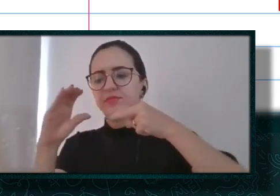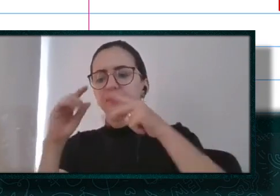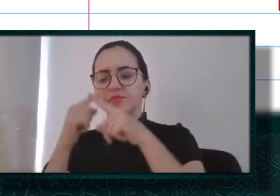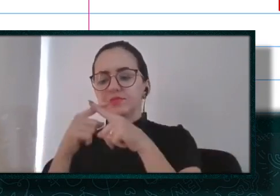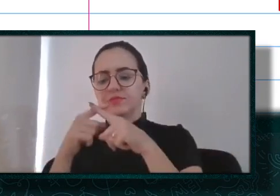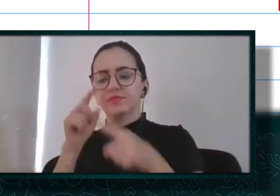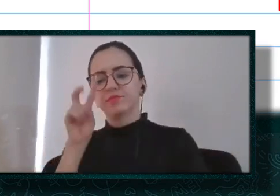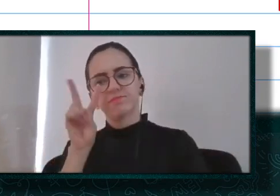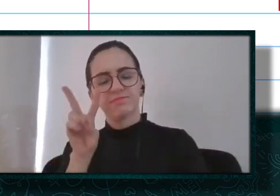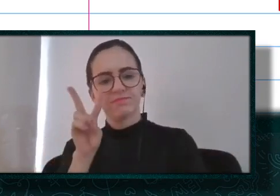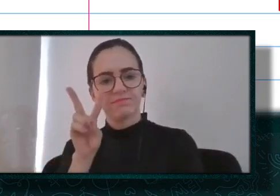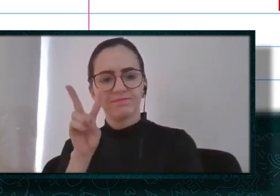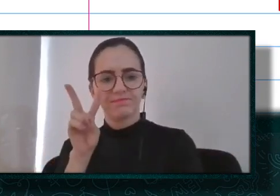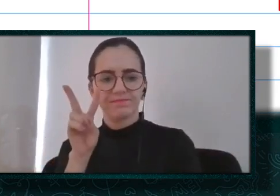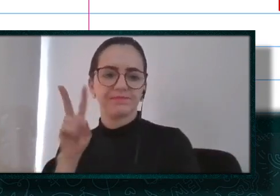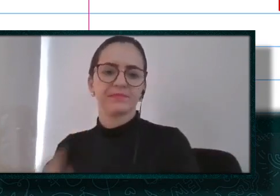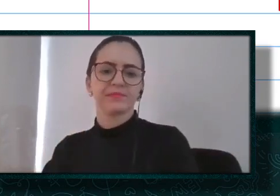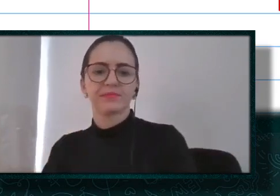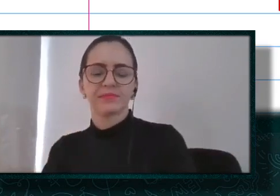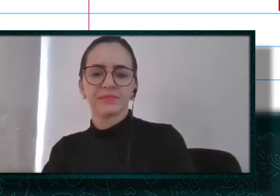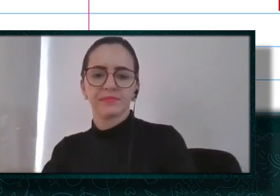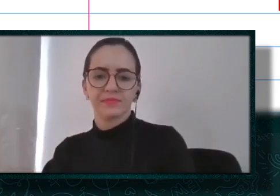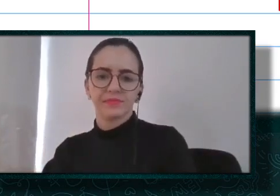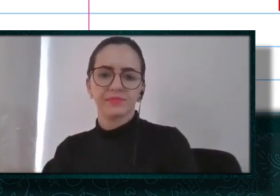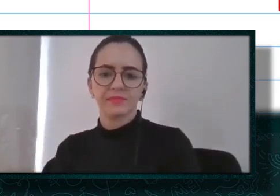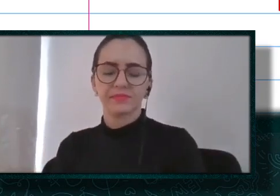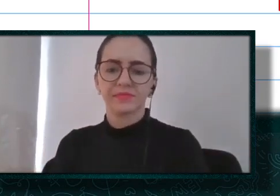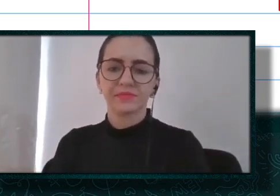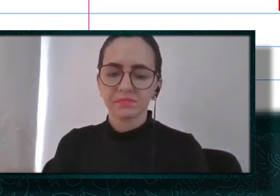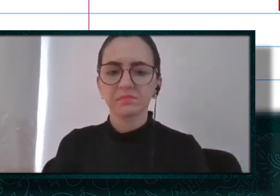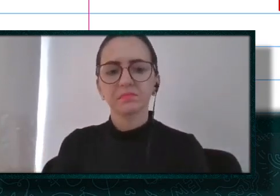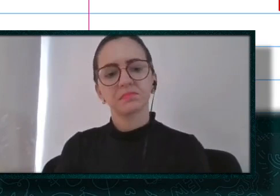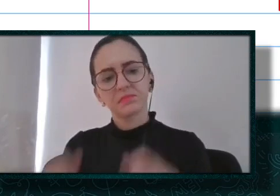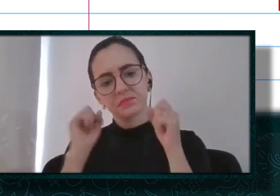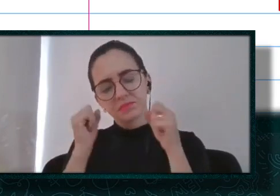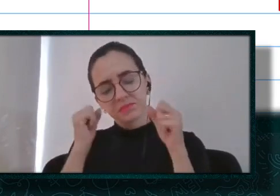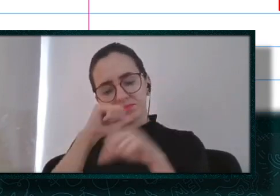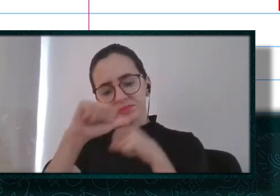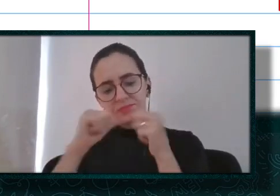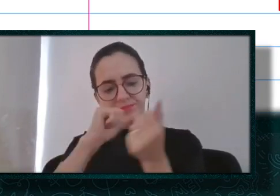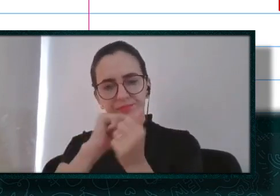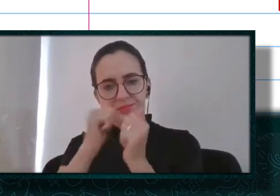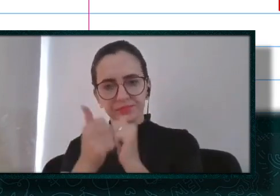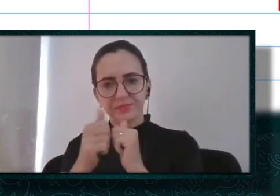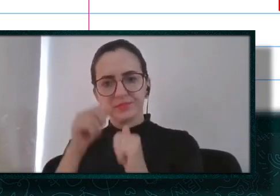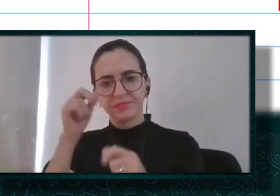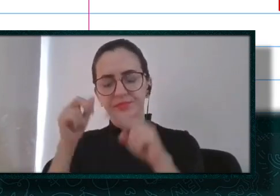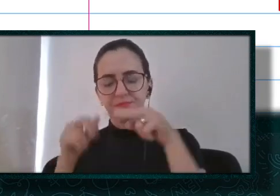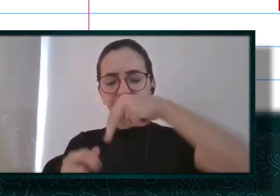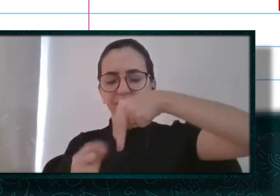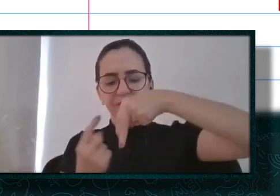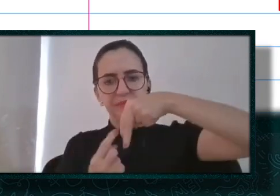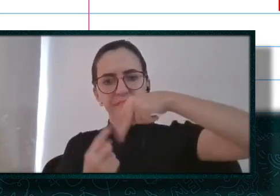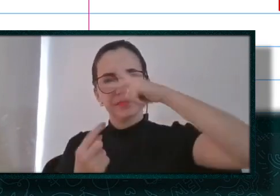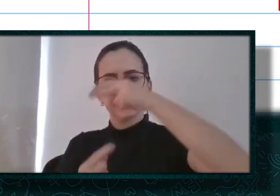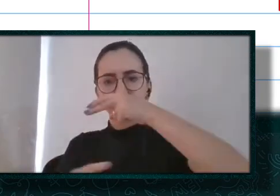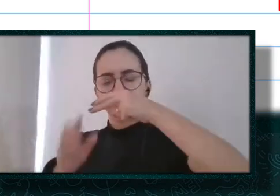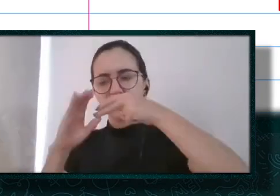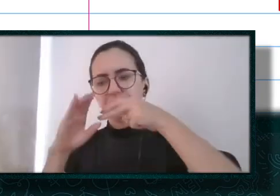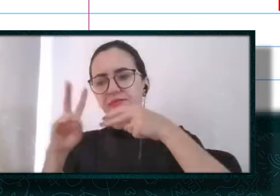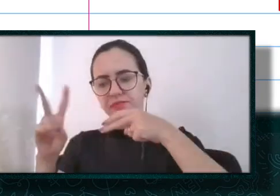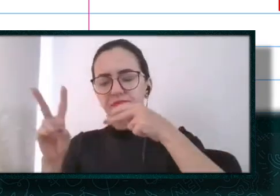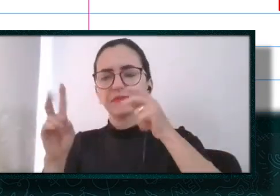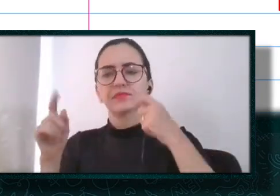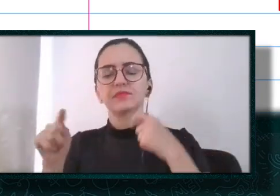certo? Então a gente monta essa fórmula e a gente consegue chegar nesse tipo de fórmula aqui. E é esse de cá que a gente vai utilizar nas duas